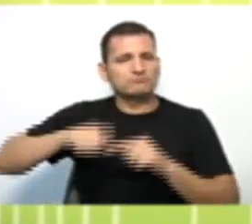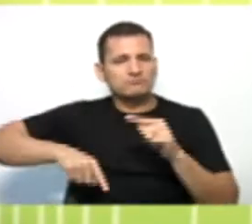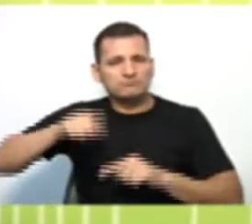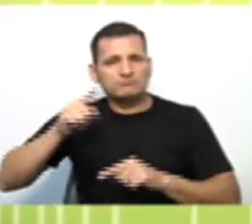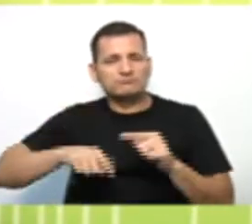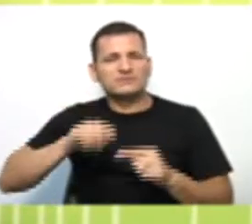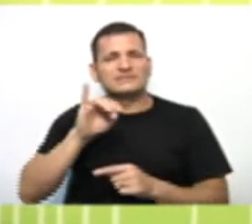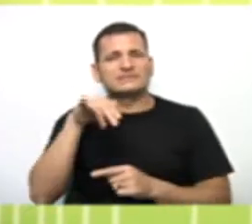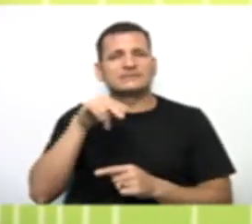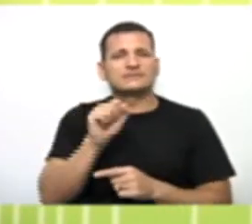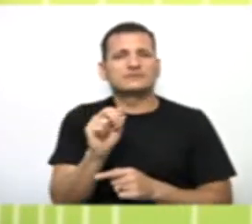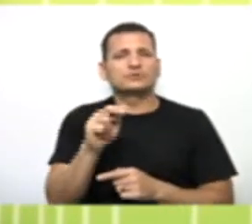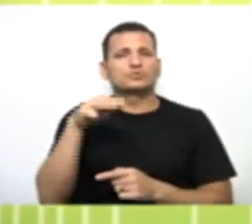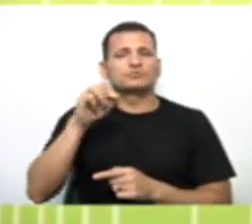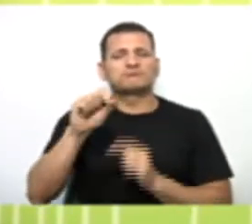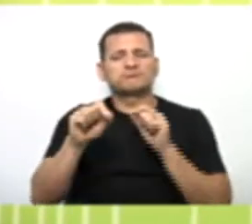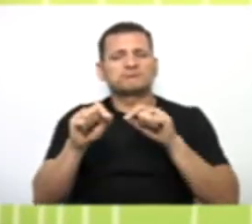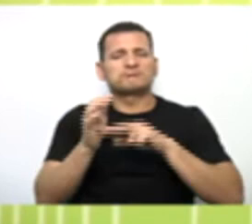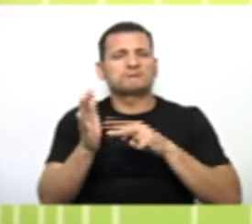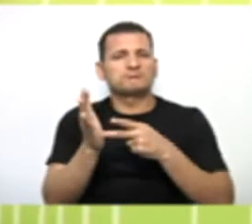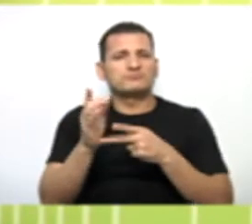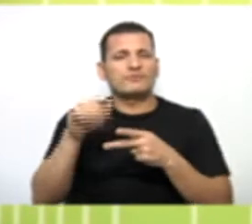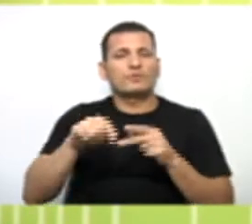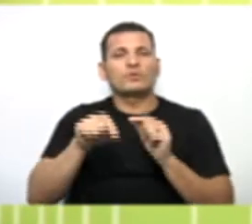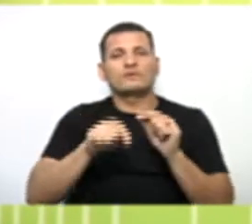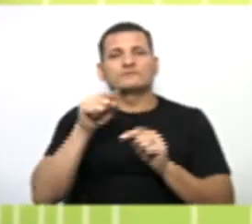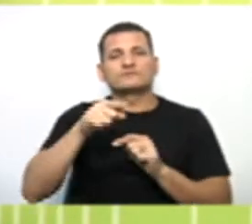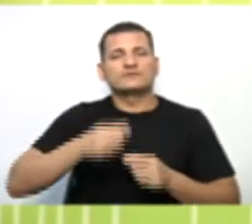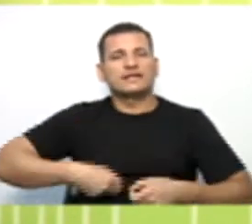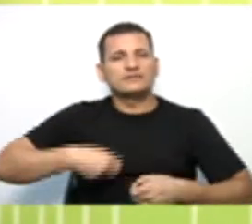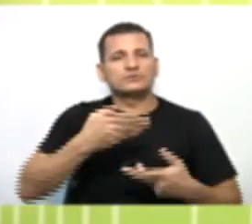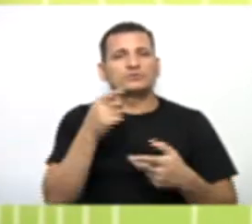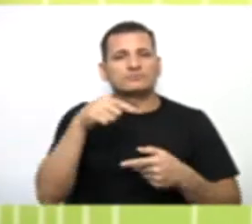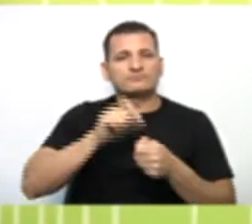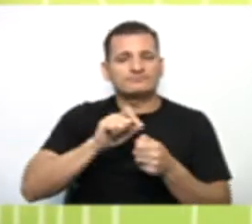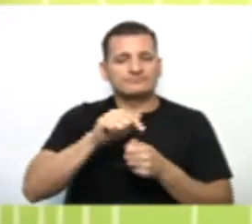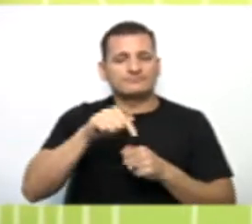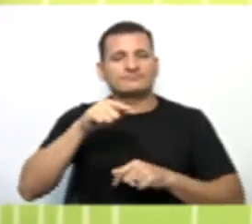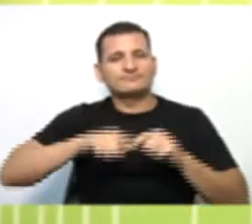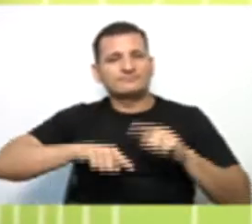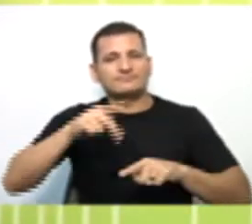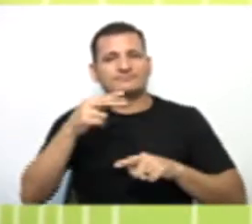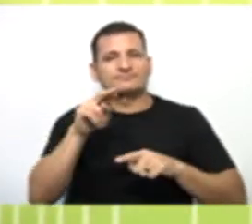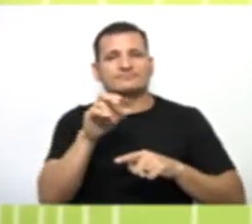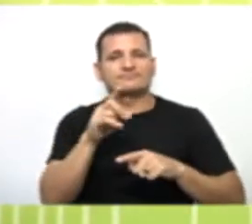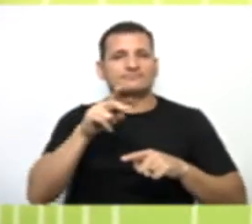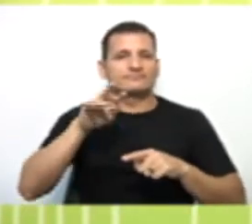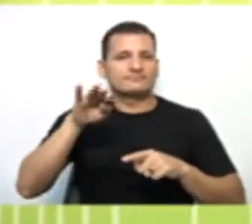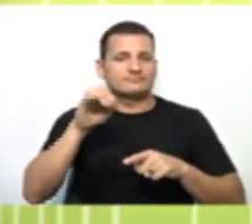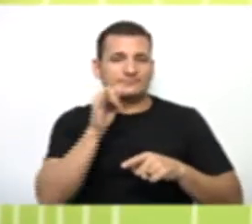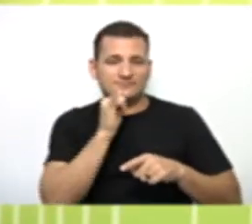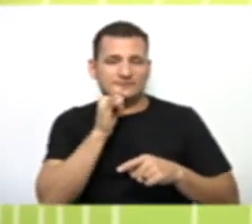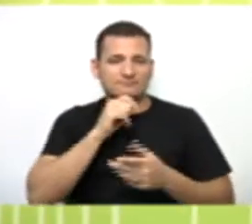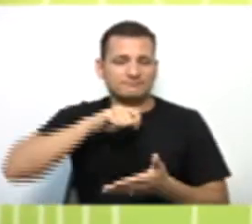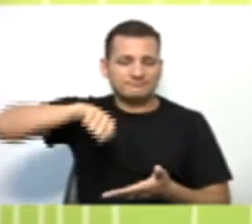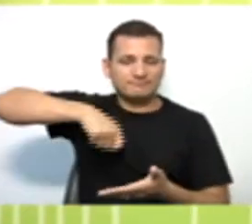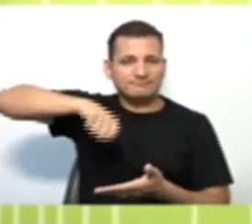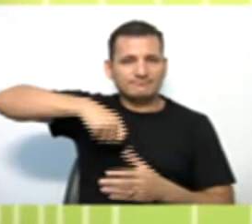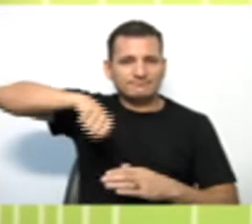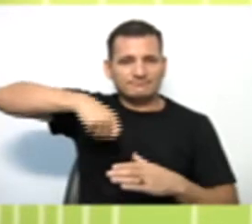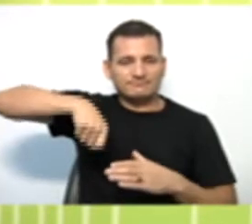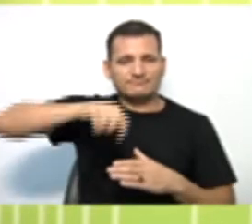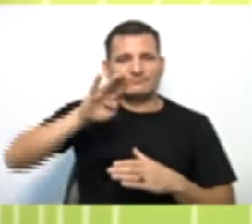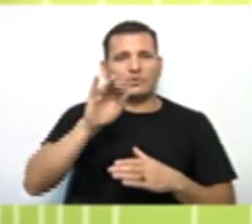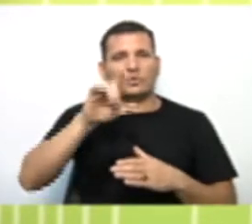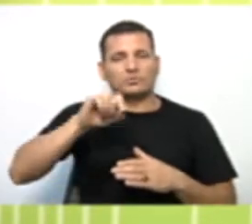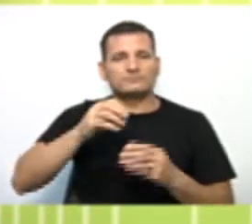que é insumo, professor? Não é o que é insumo? É o que você gastou para fazer aquele produto. Por exemplo, vou fazer um bolo. O que eu gasto no bolo?